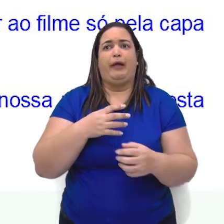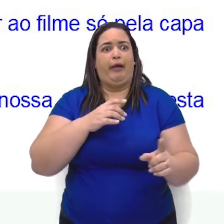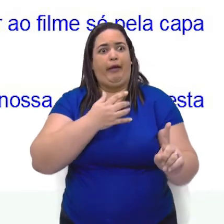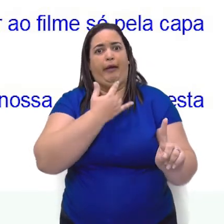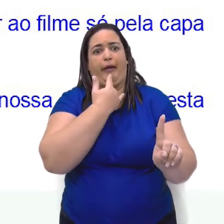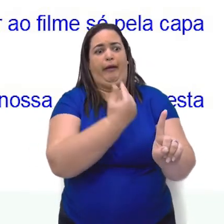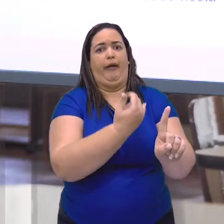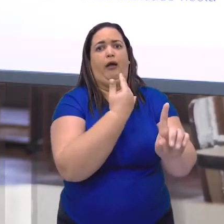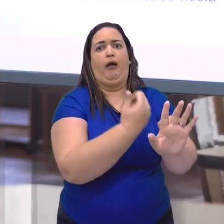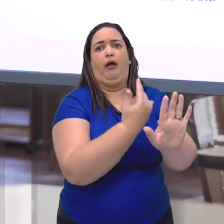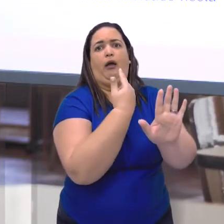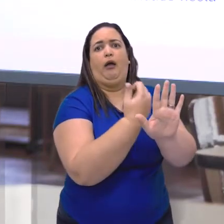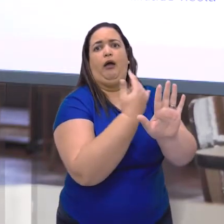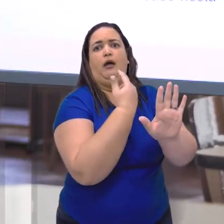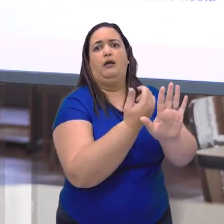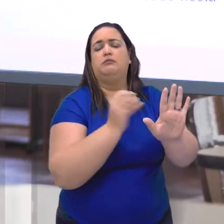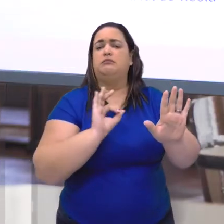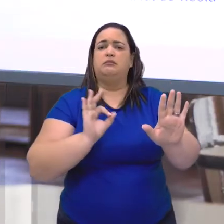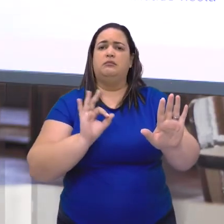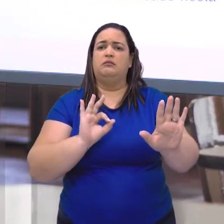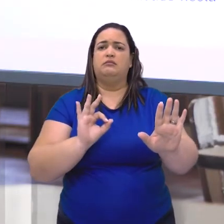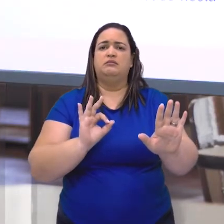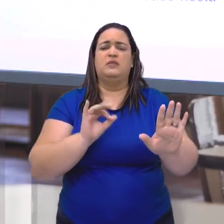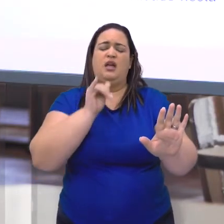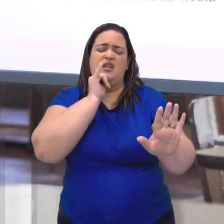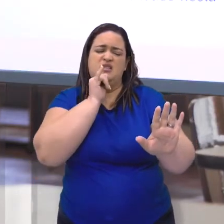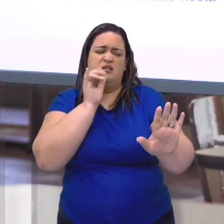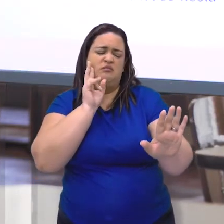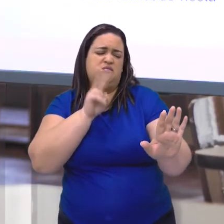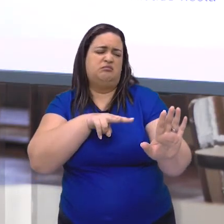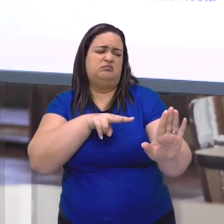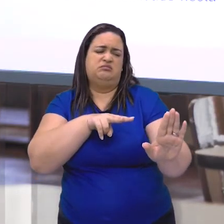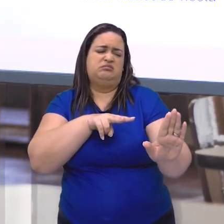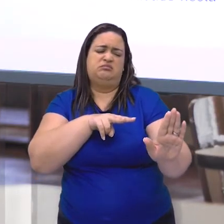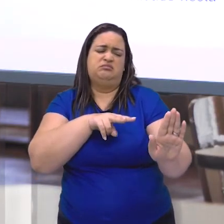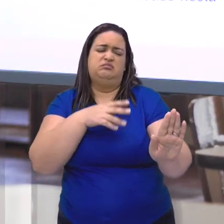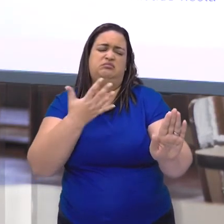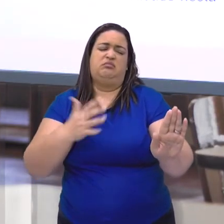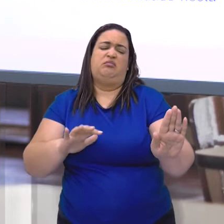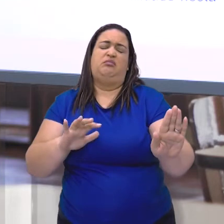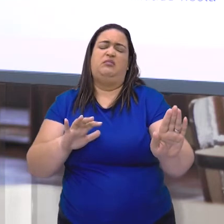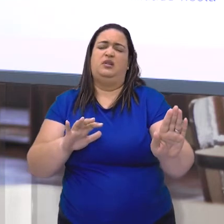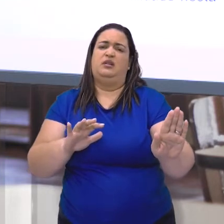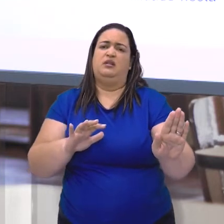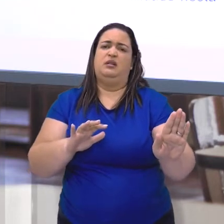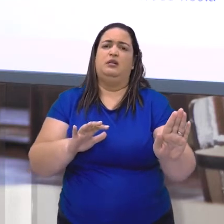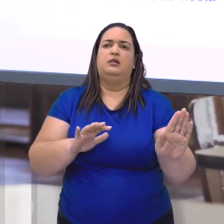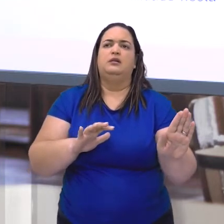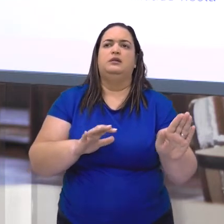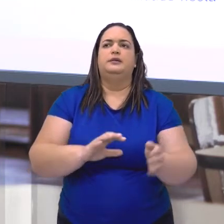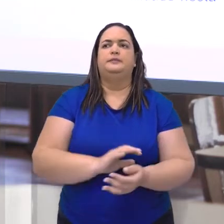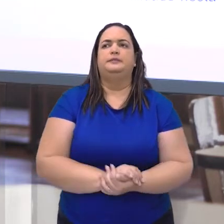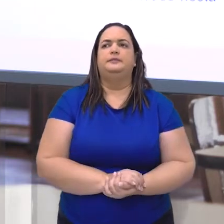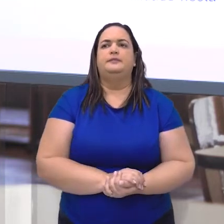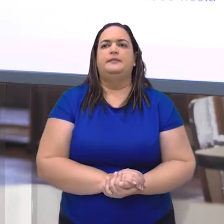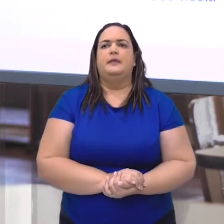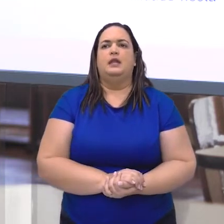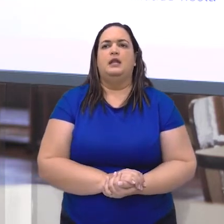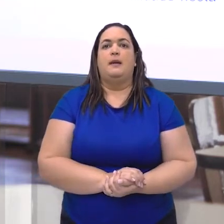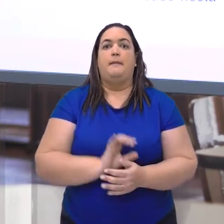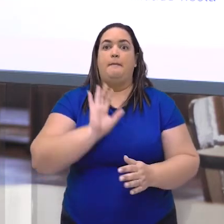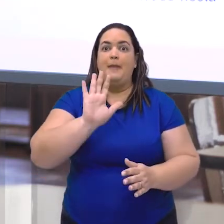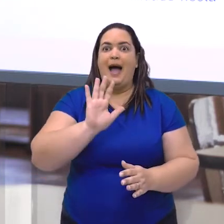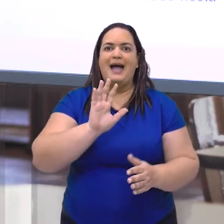capa do DVD, né, porque você pode olhar a capa do DVD e não querer assistir o filme, né? Só quando você lê